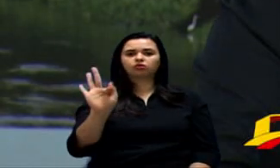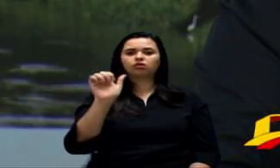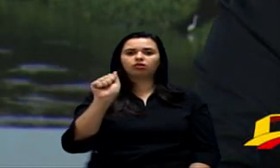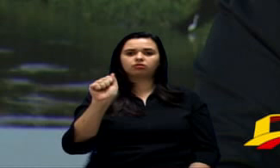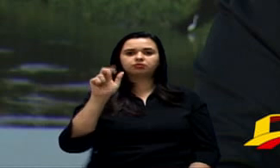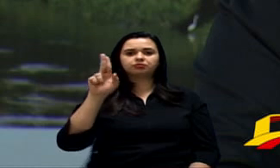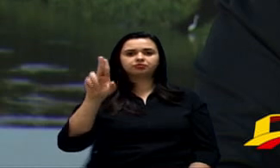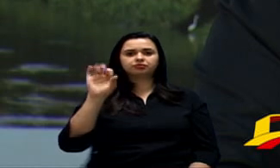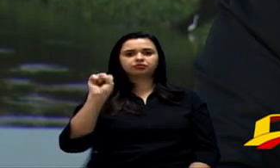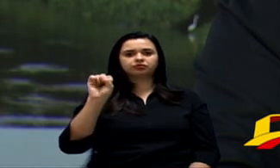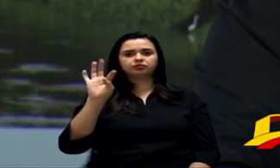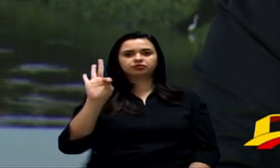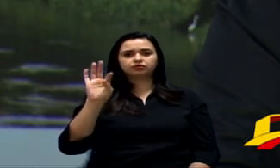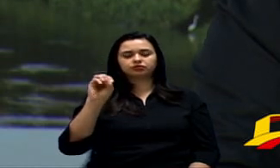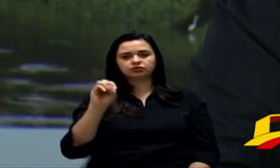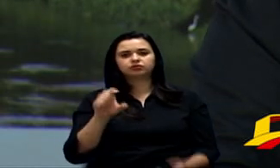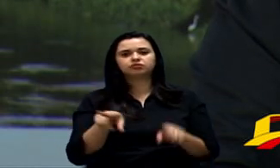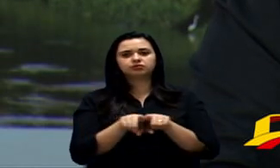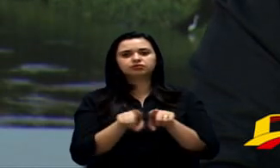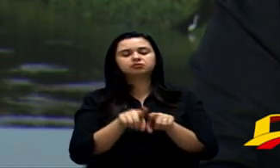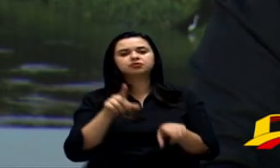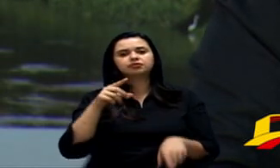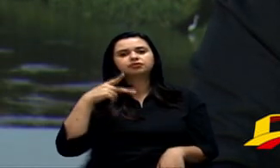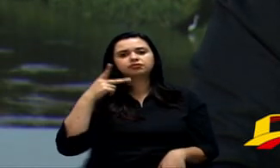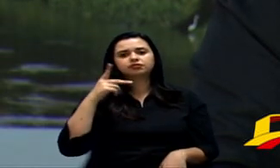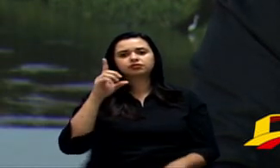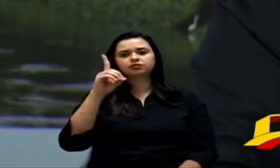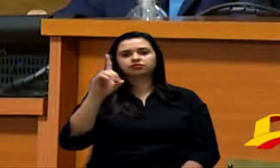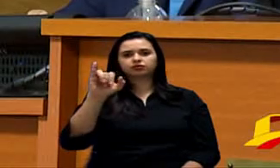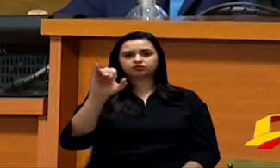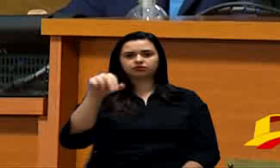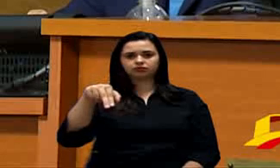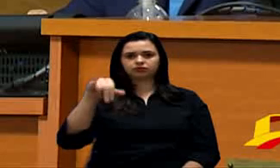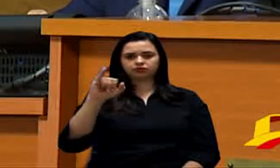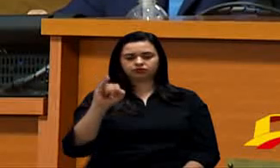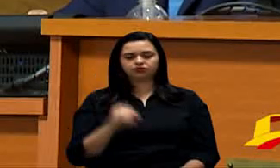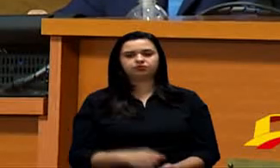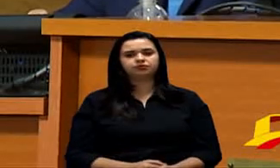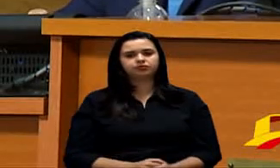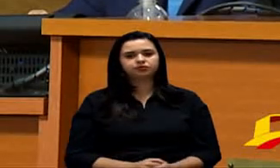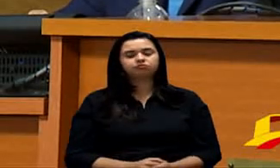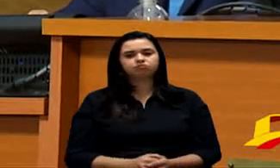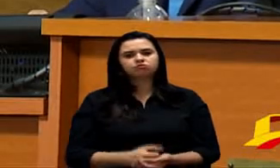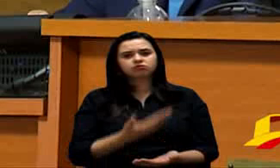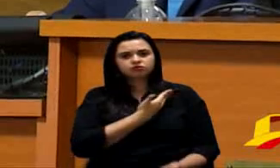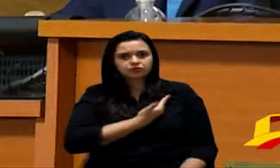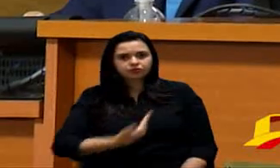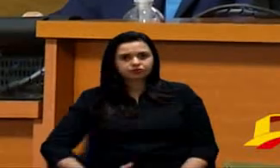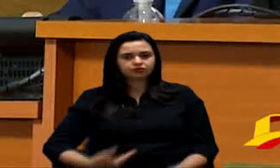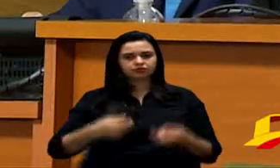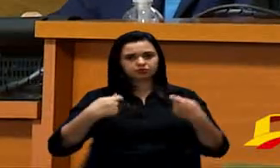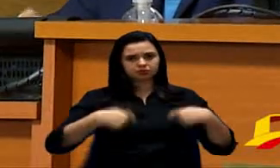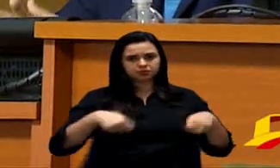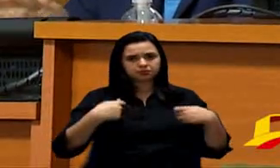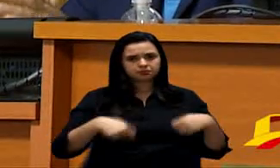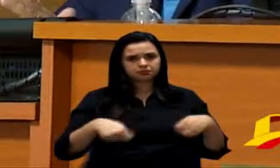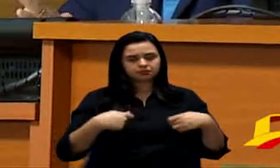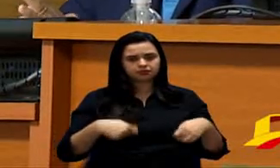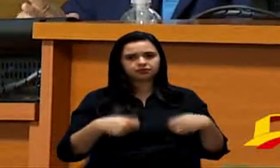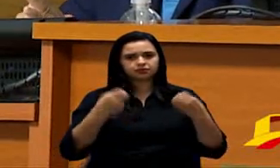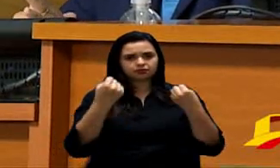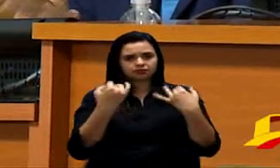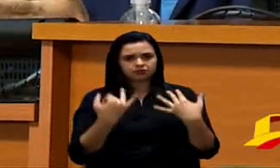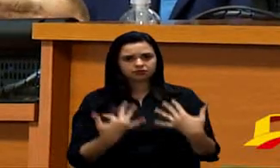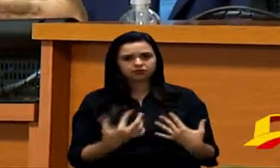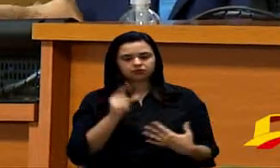tempo. É um vídeo. Quanto infelizmente, tempo de vídeo? O governo tem que salientar que existe uma recomendação do